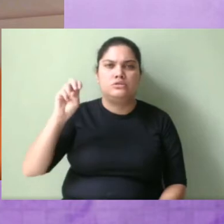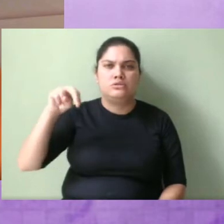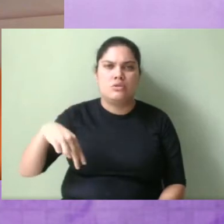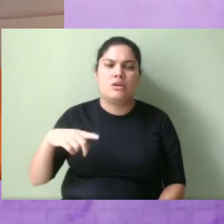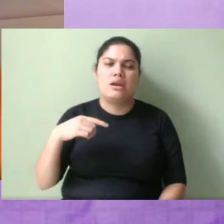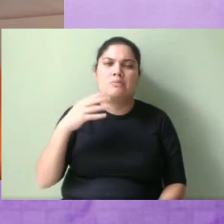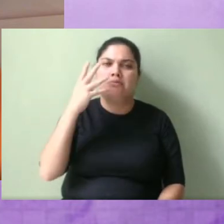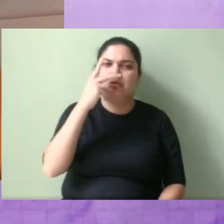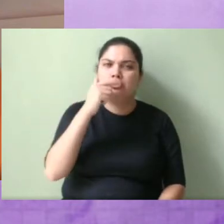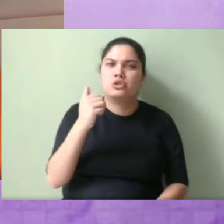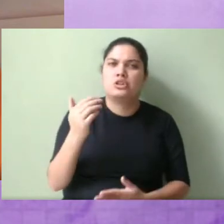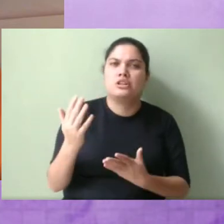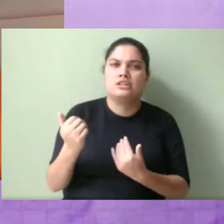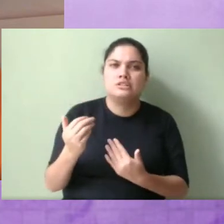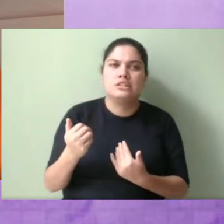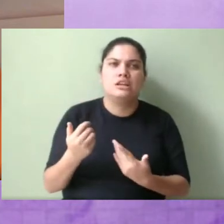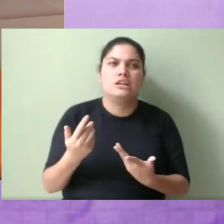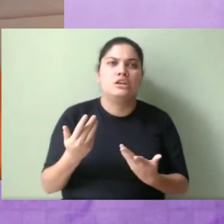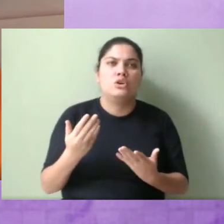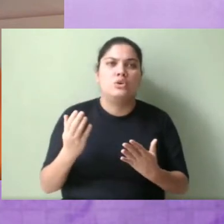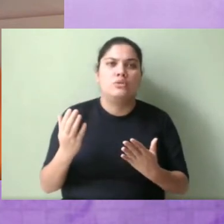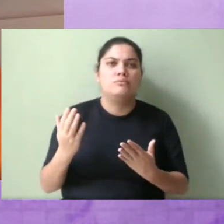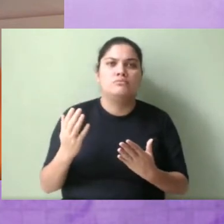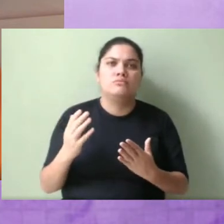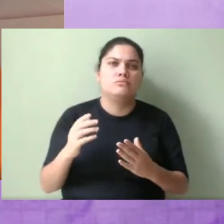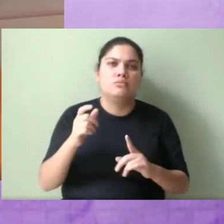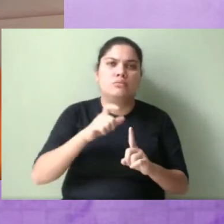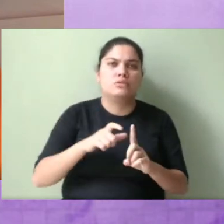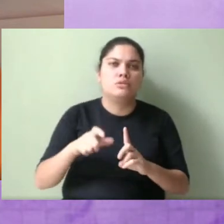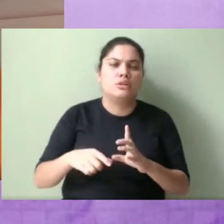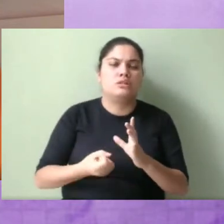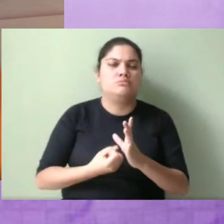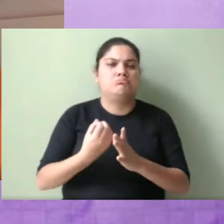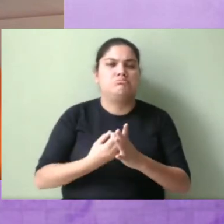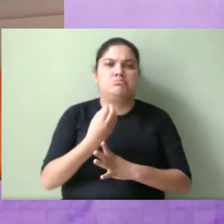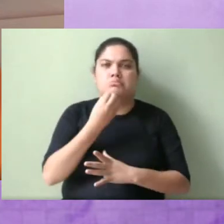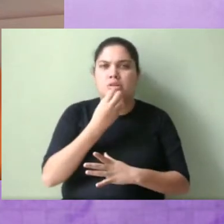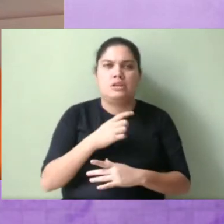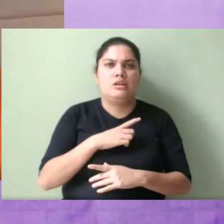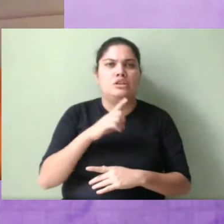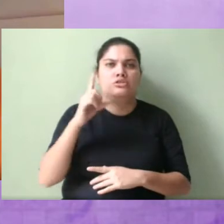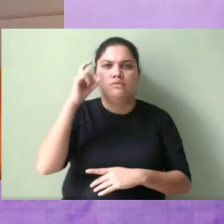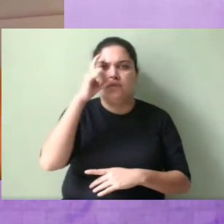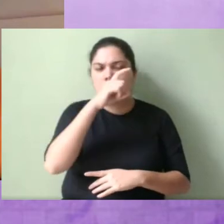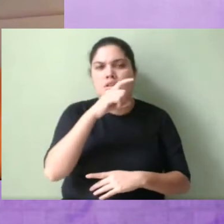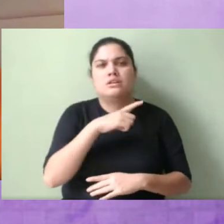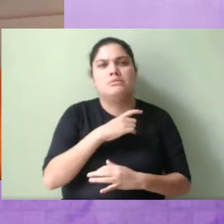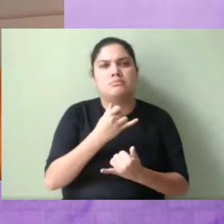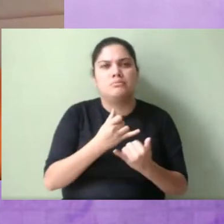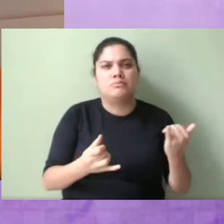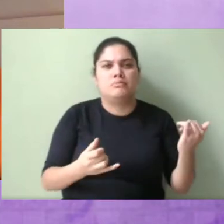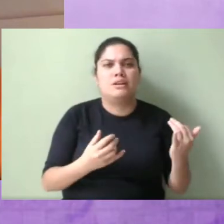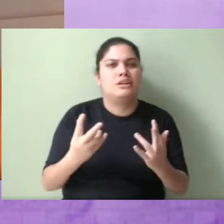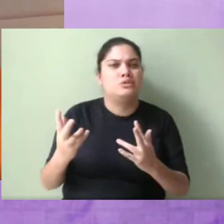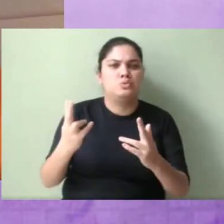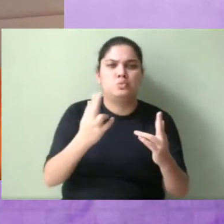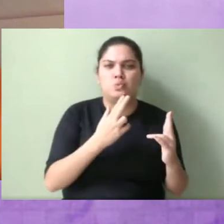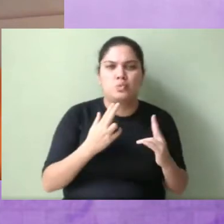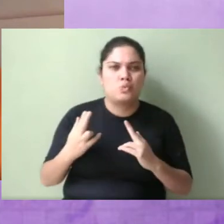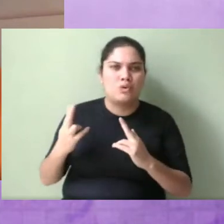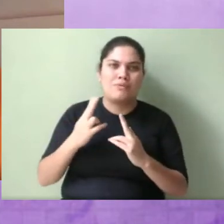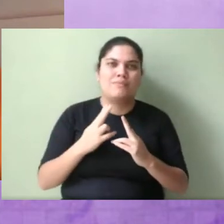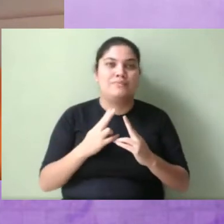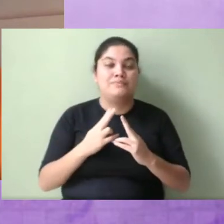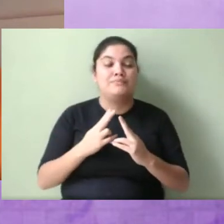neles sabendo que séries que eles estão assistindo, para saber a linguagem que eles estão falando, tenta jogar para eles essas questões que a gente acha que eles não pensam, mas eles